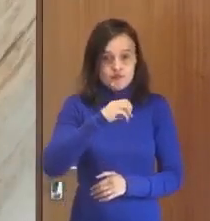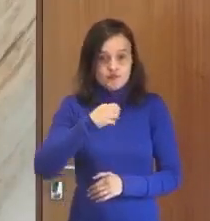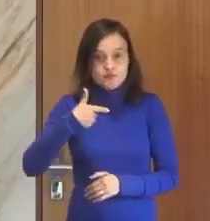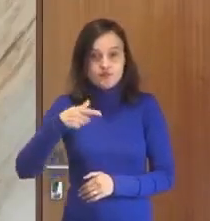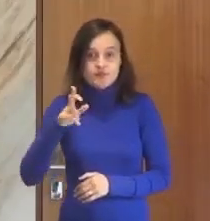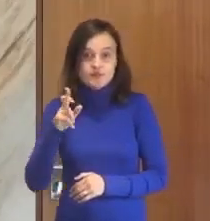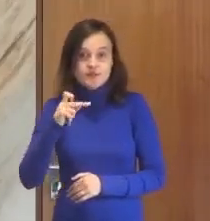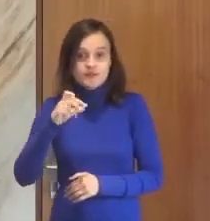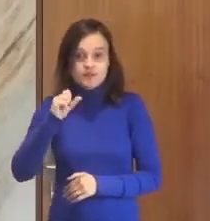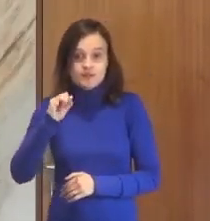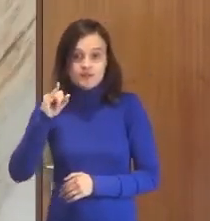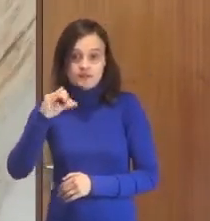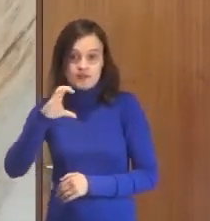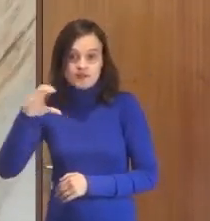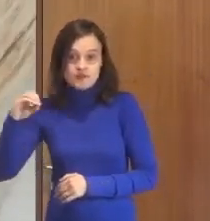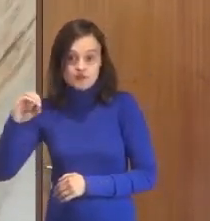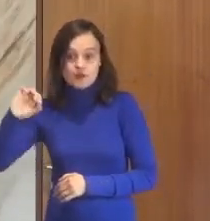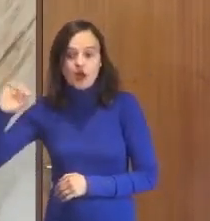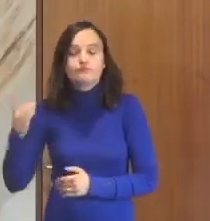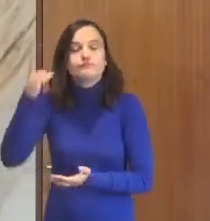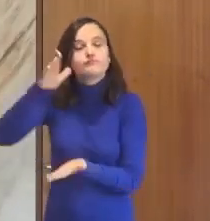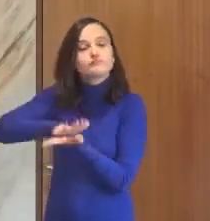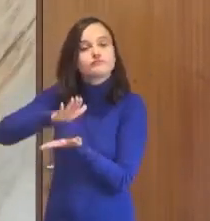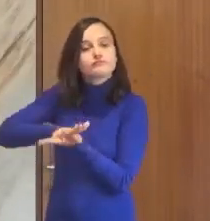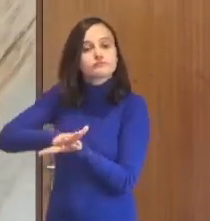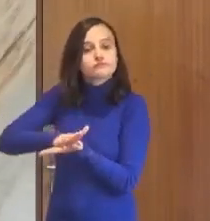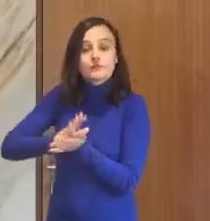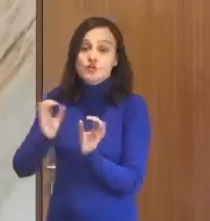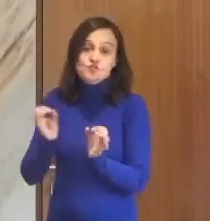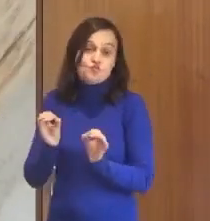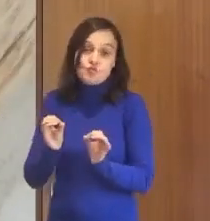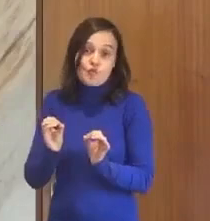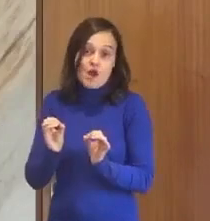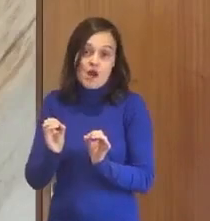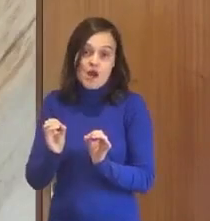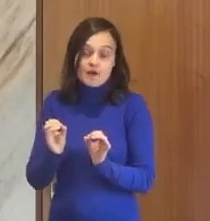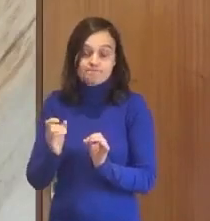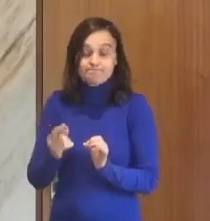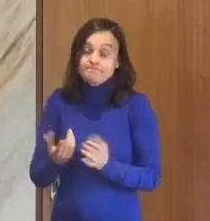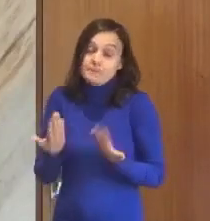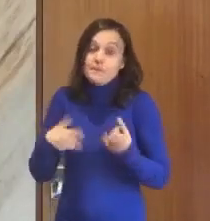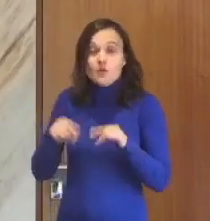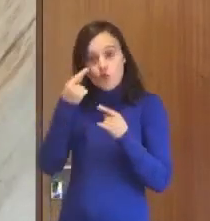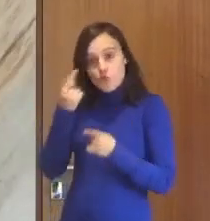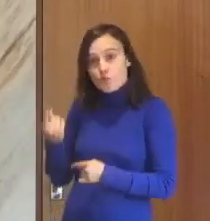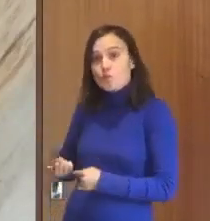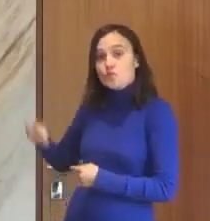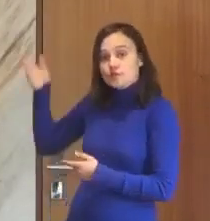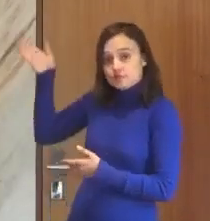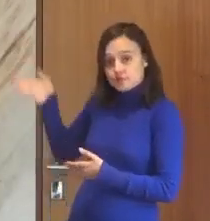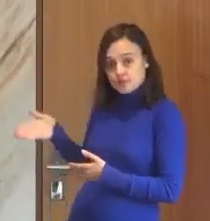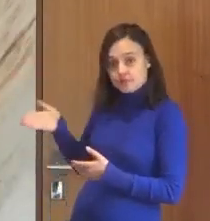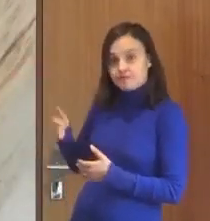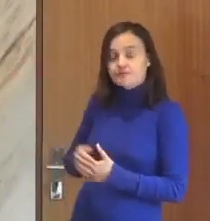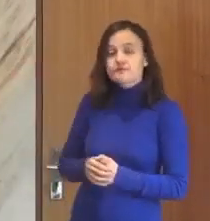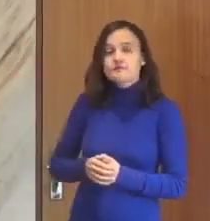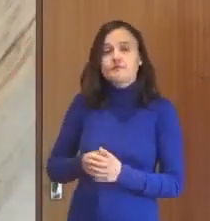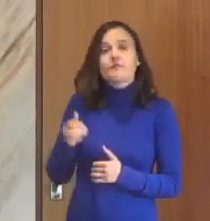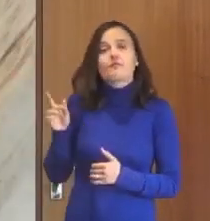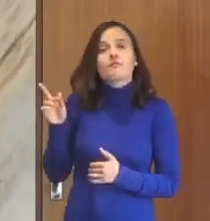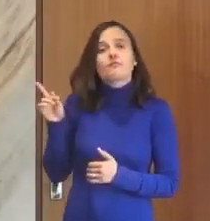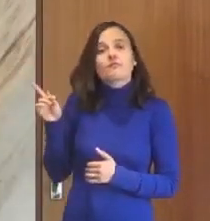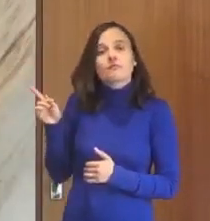nós não temos a primeira edição da qual mostramos aqui este frontispício. Esta é